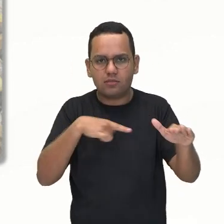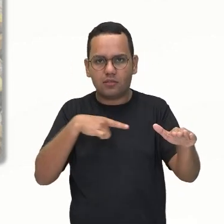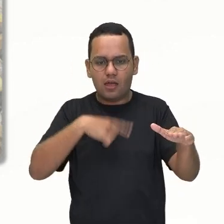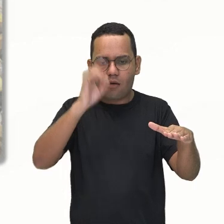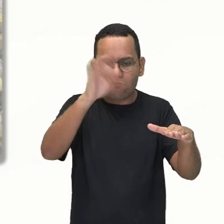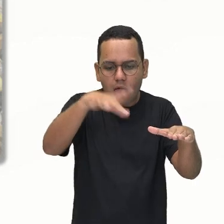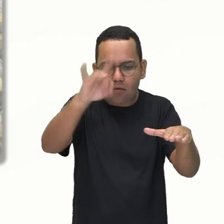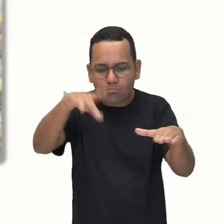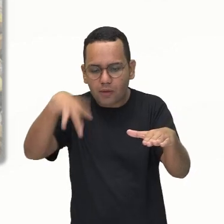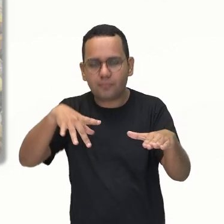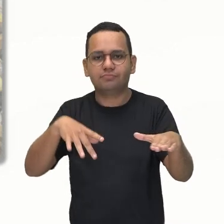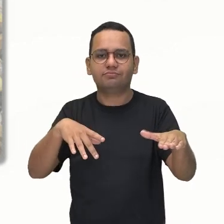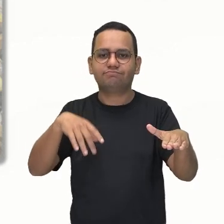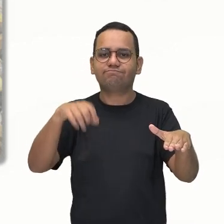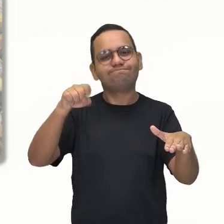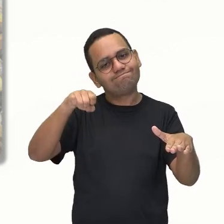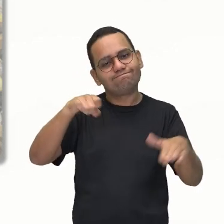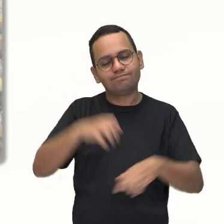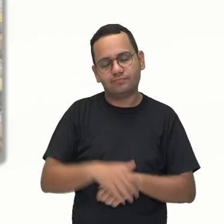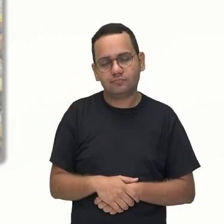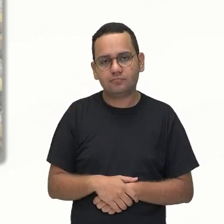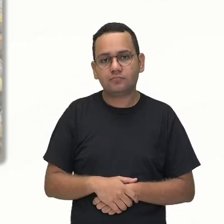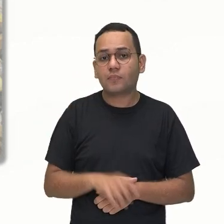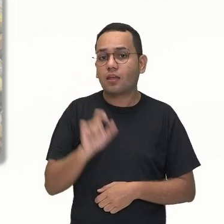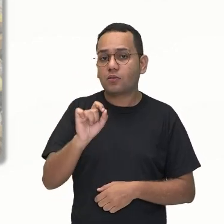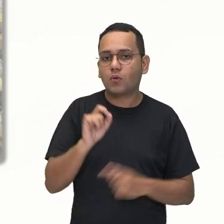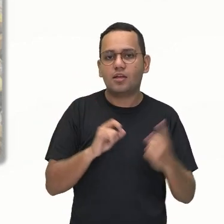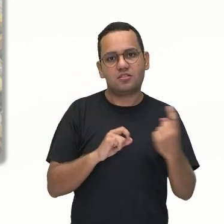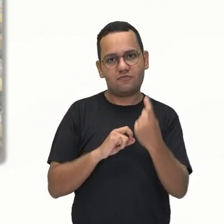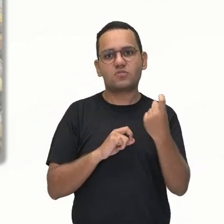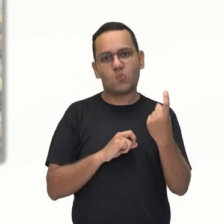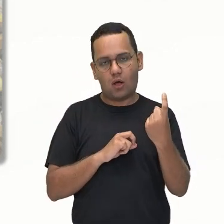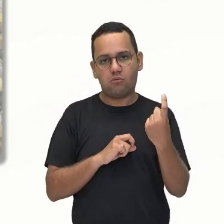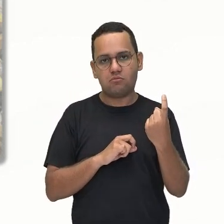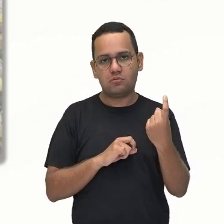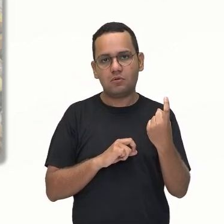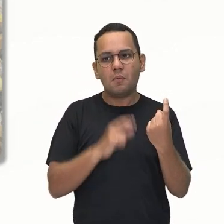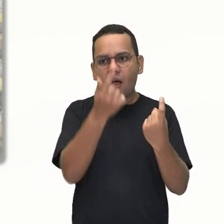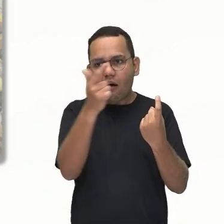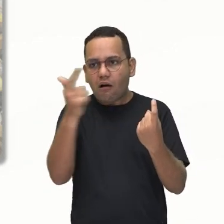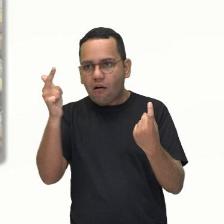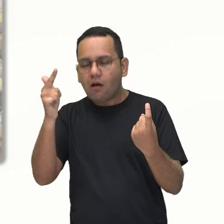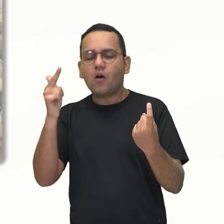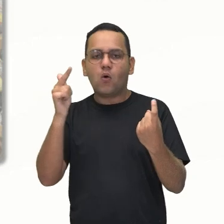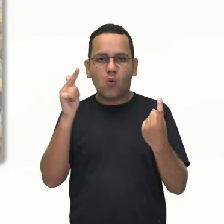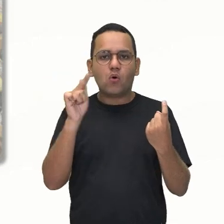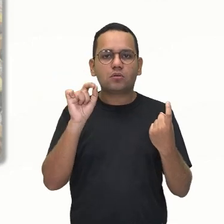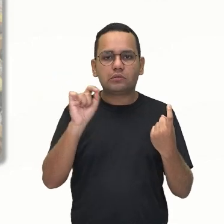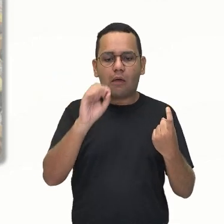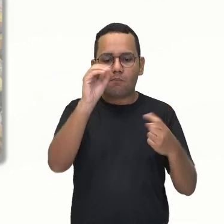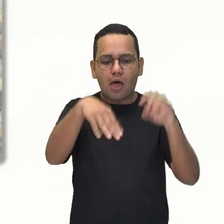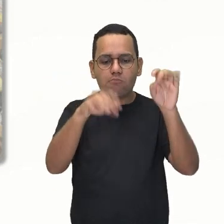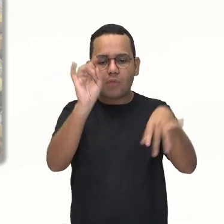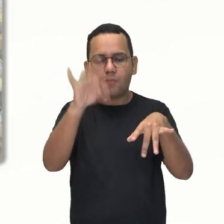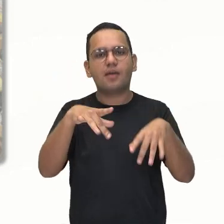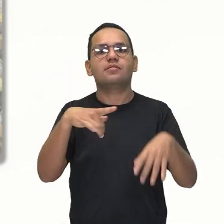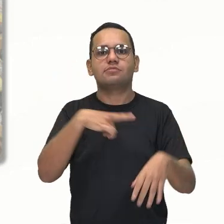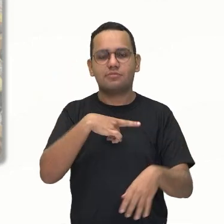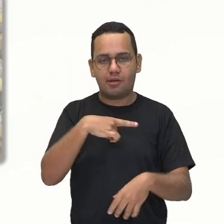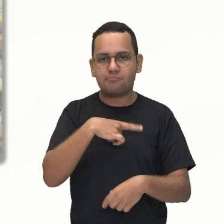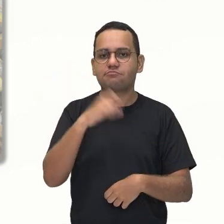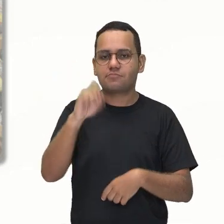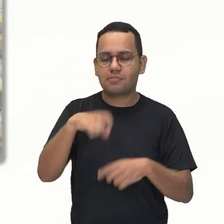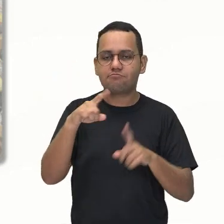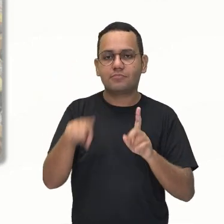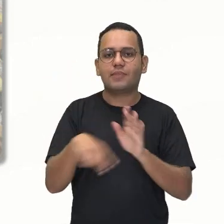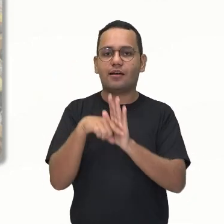ações individuais que todos estes juntos vão ter um impacto, né, um impacto